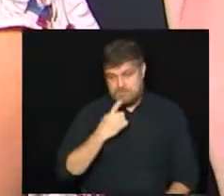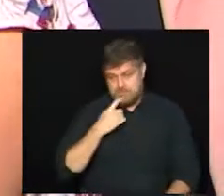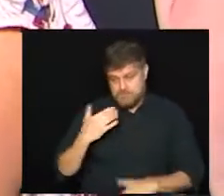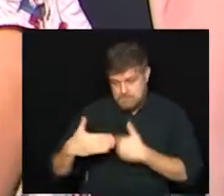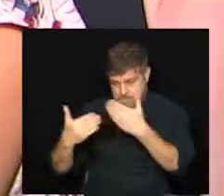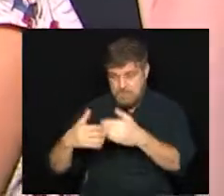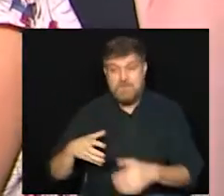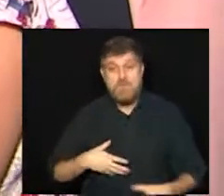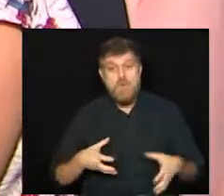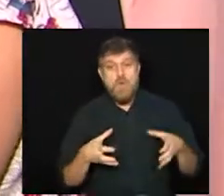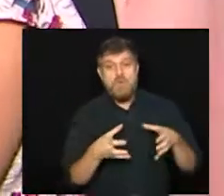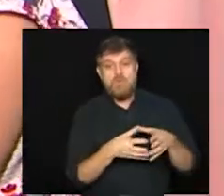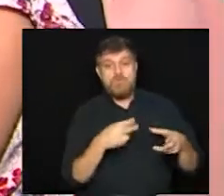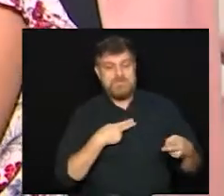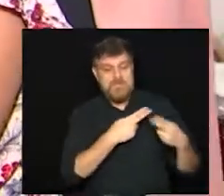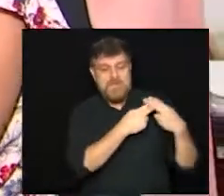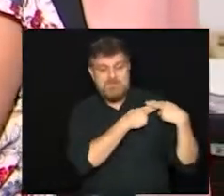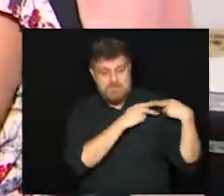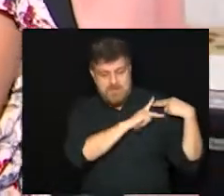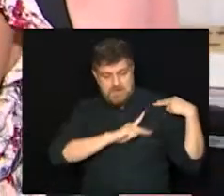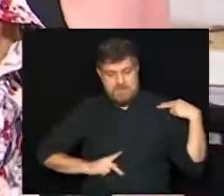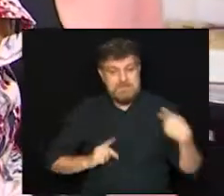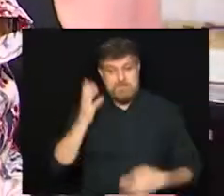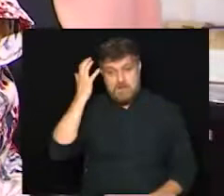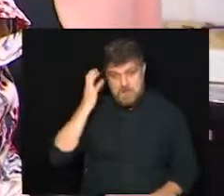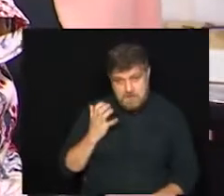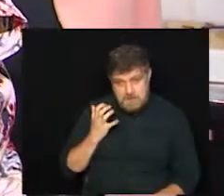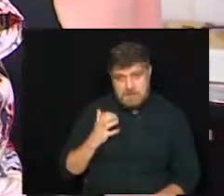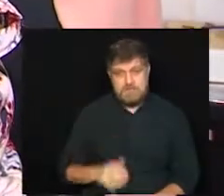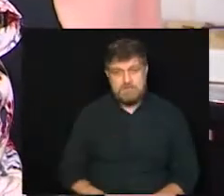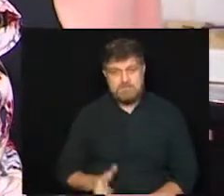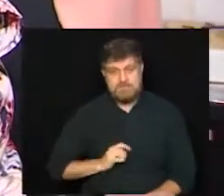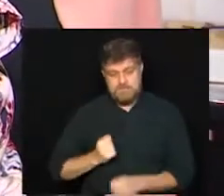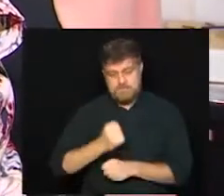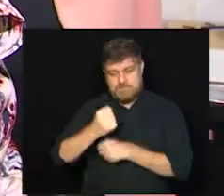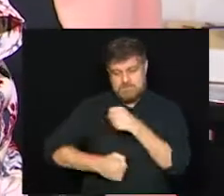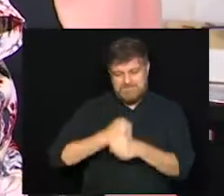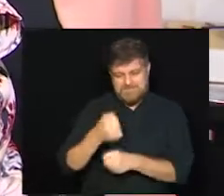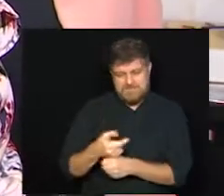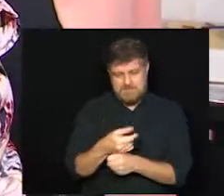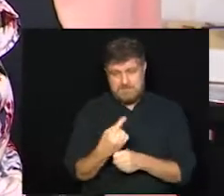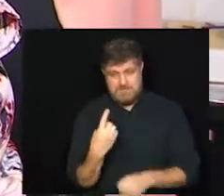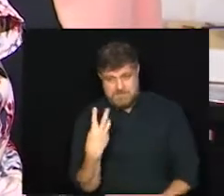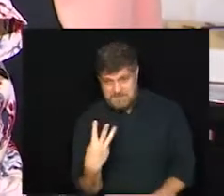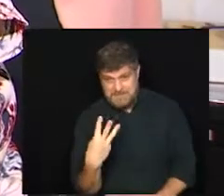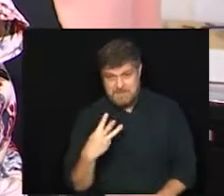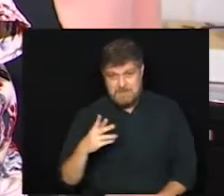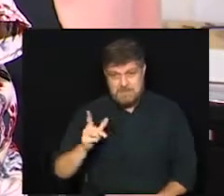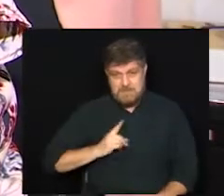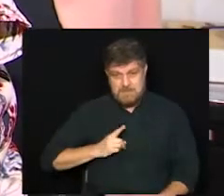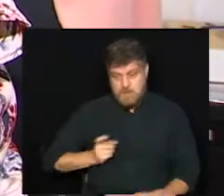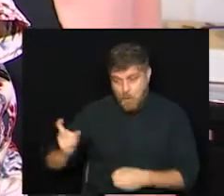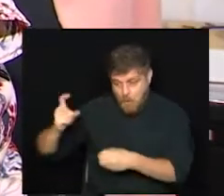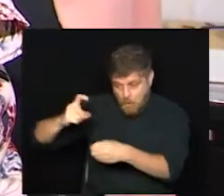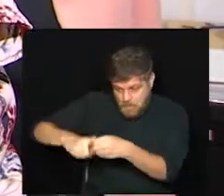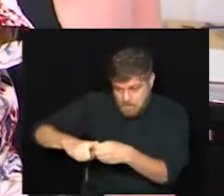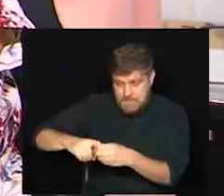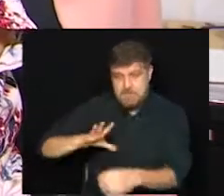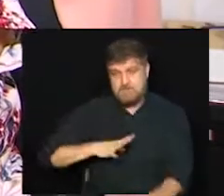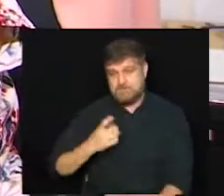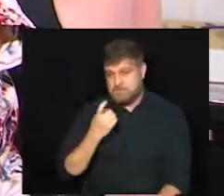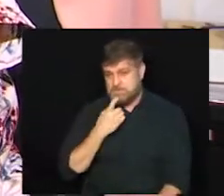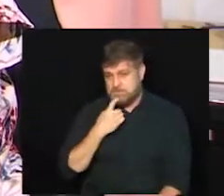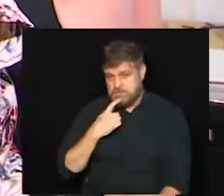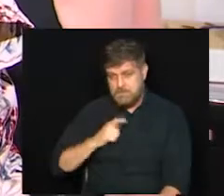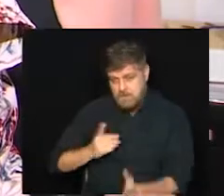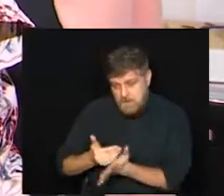será presidido pela vereadora Guida Calisto. Em 2013 se firmou convênio aqui em Campinas, né, que